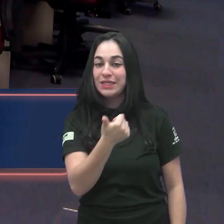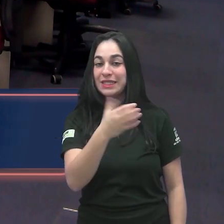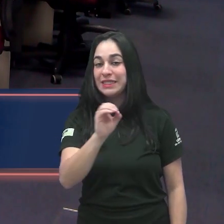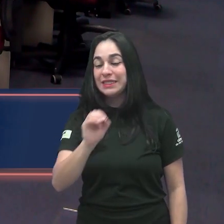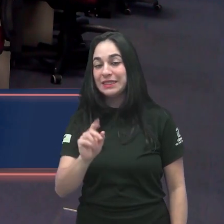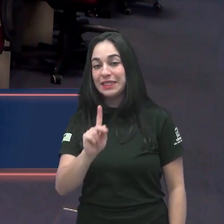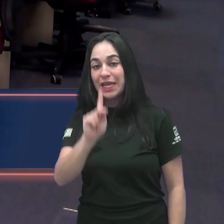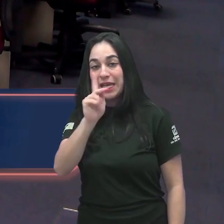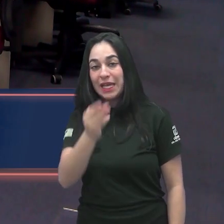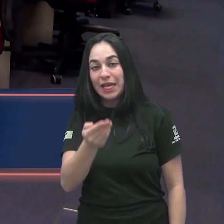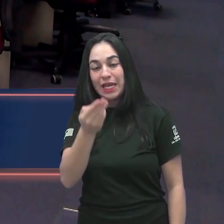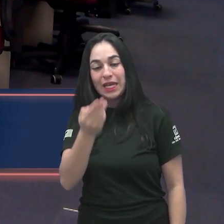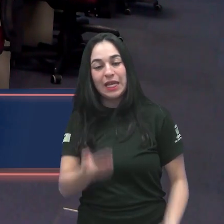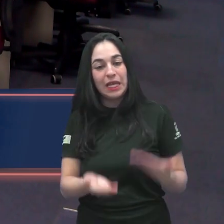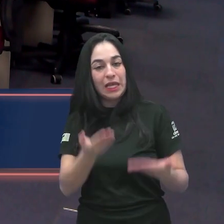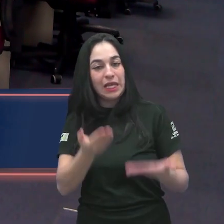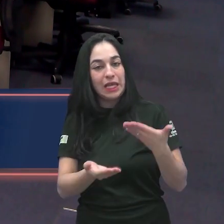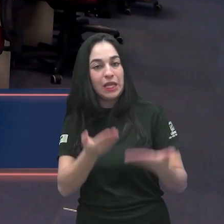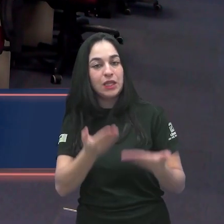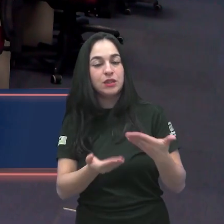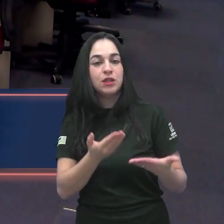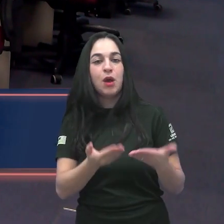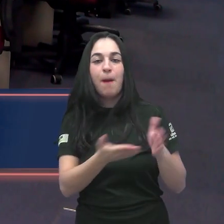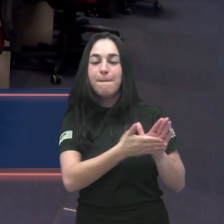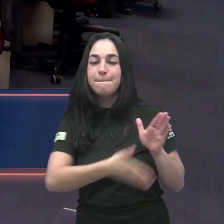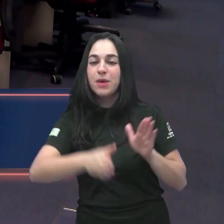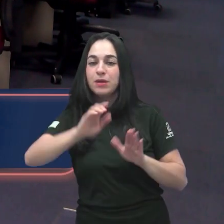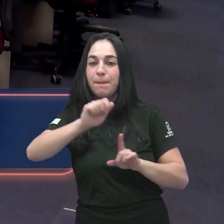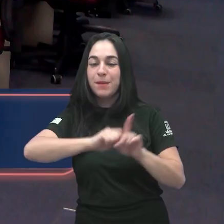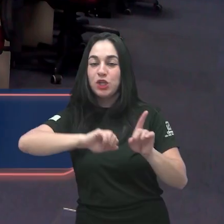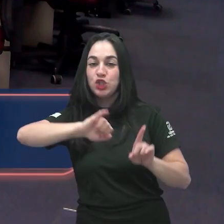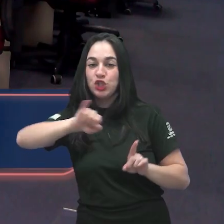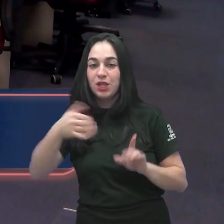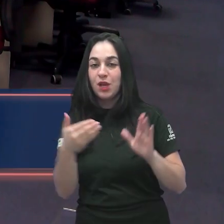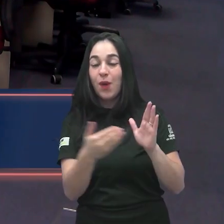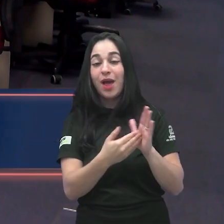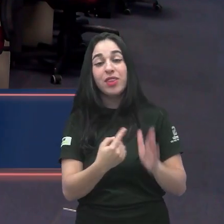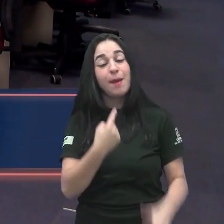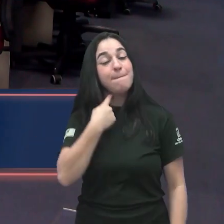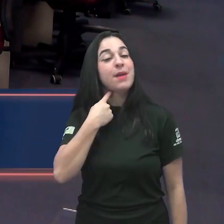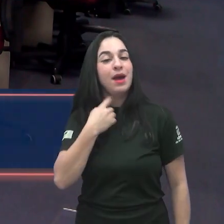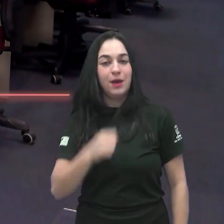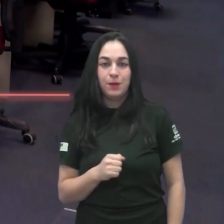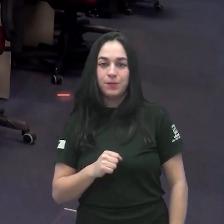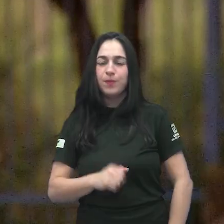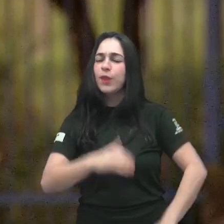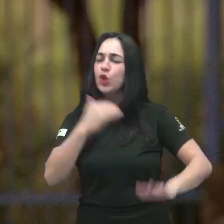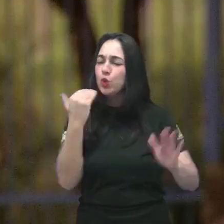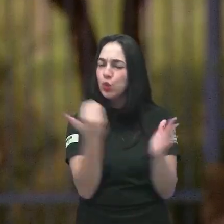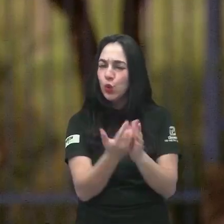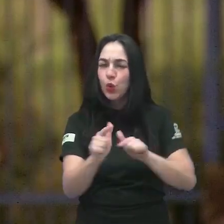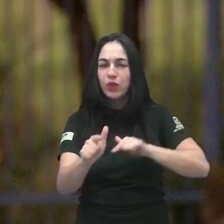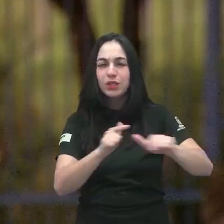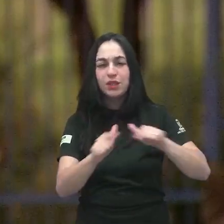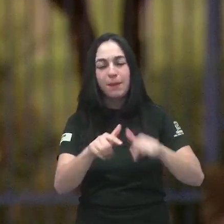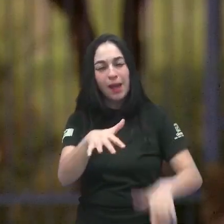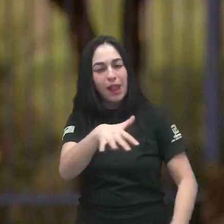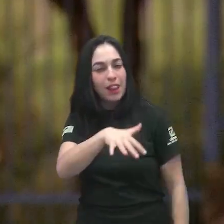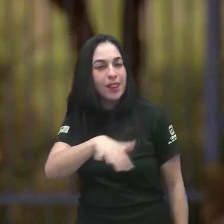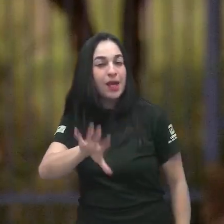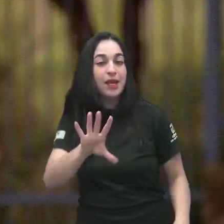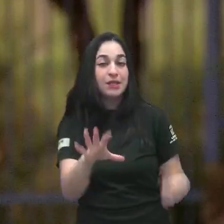apreendeu quase 100 quilos de drogas nas ações diárias realizadas entre janeiro e maio. Todo este